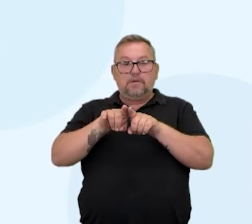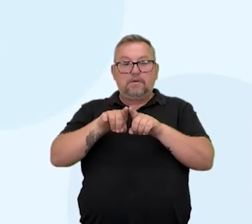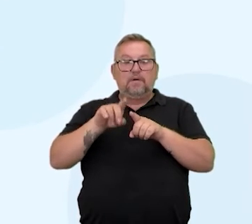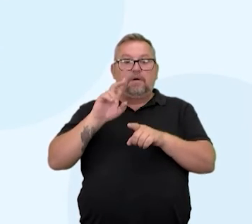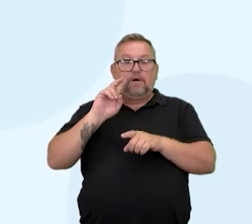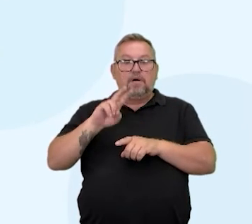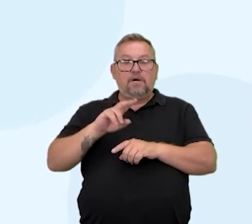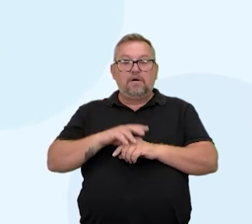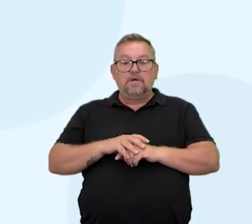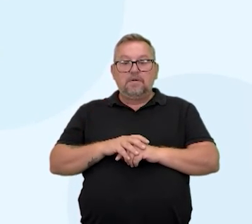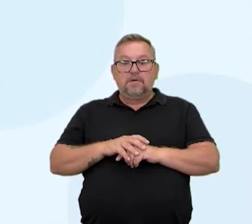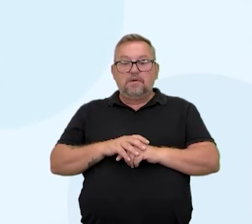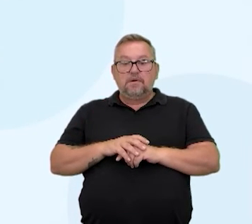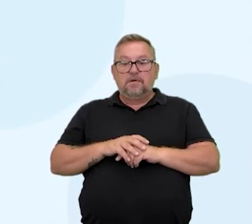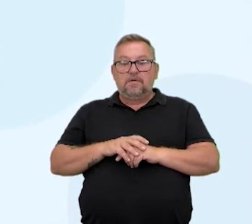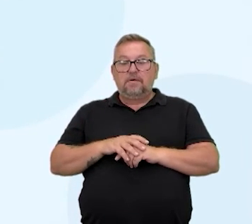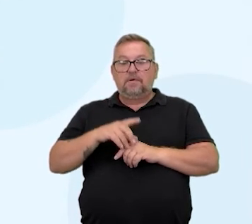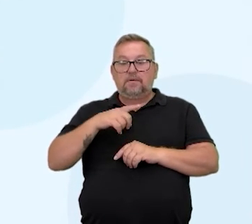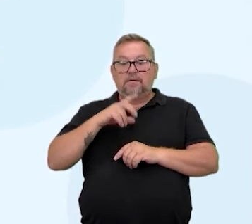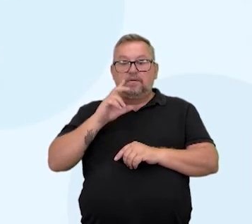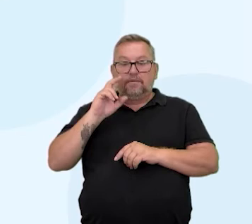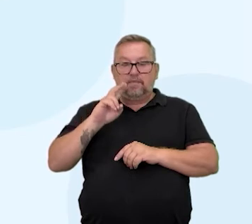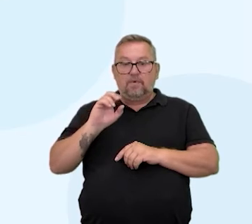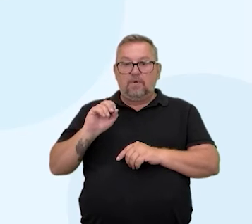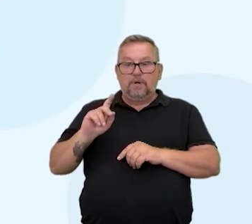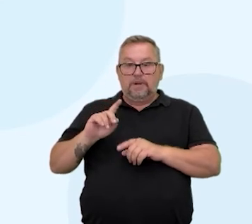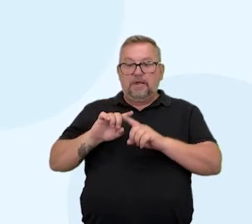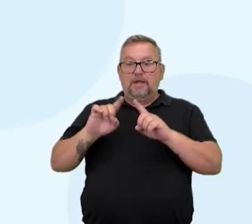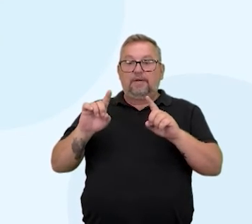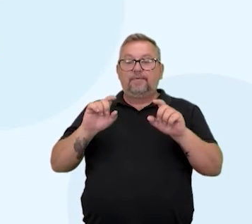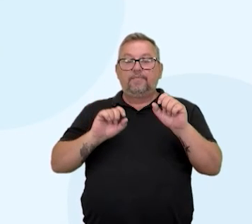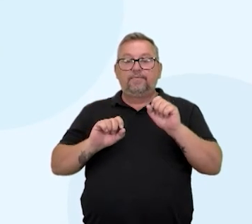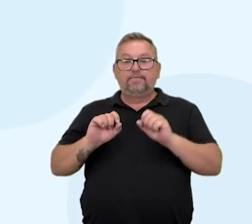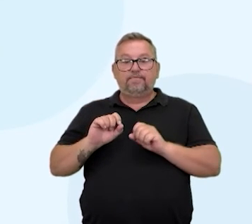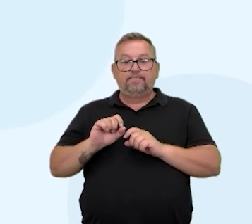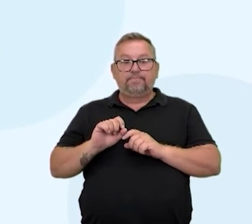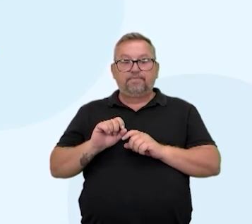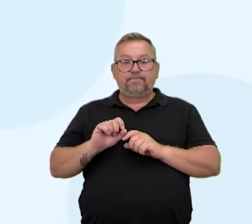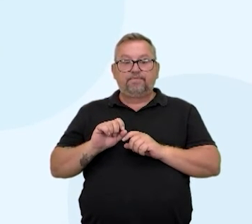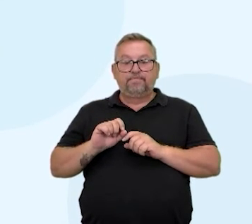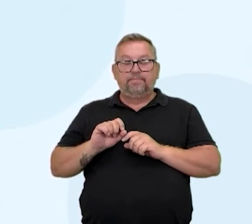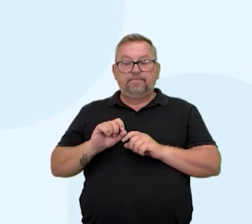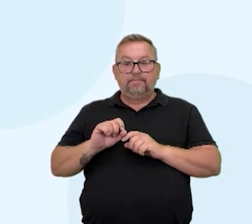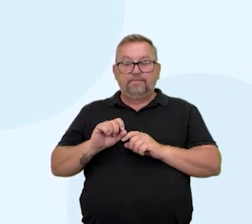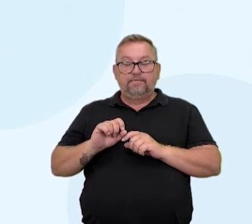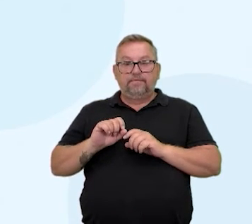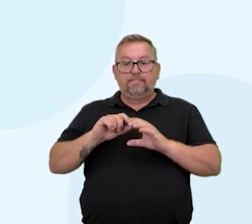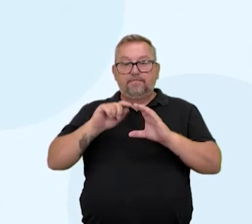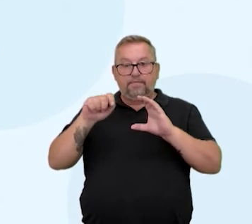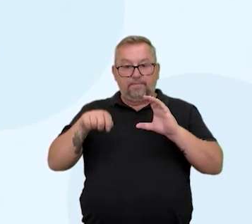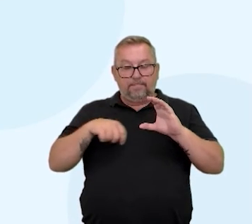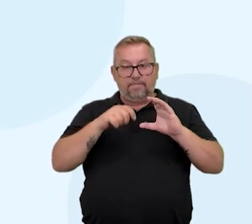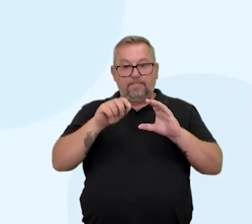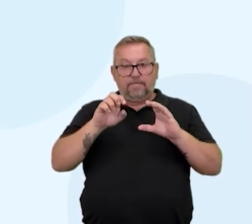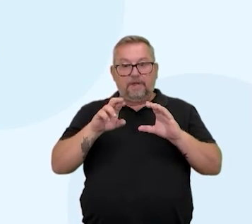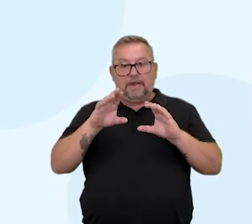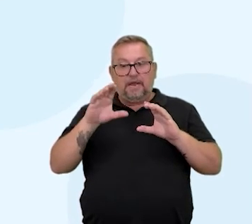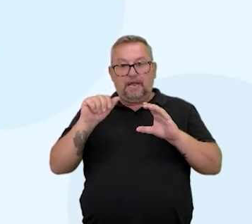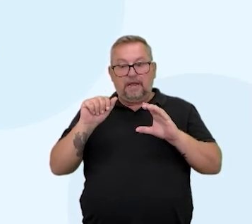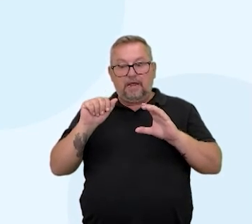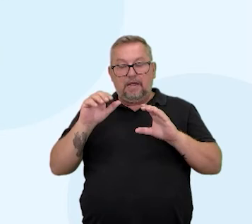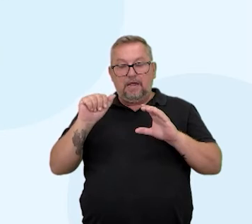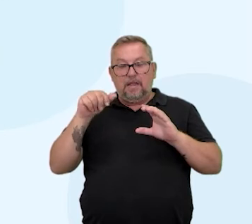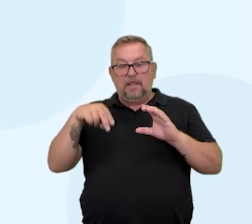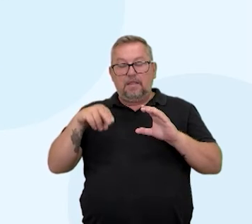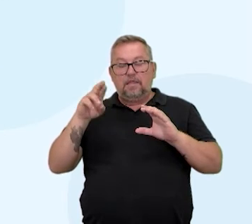trabalharem aí, né, na sistematização. Que é o vídeo aí, a Era do Antropoceno, que